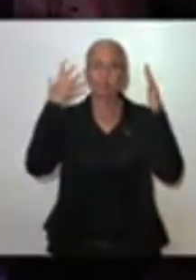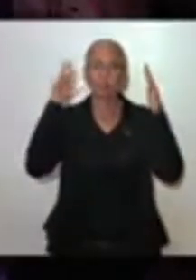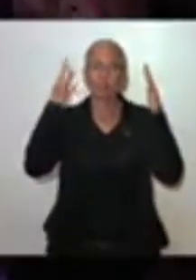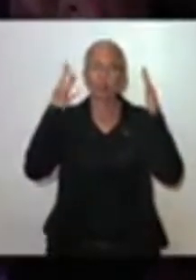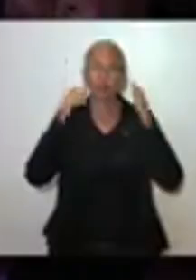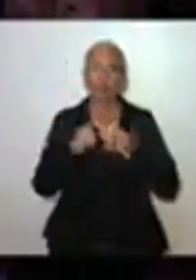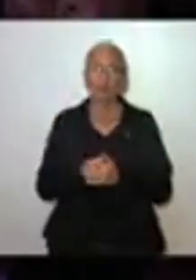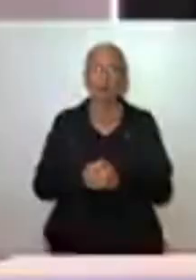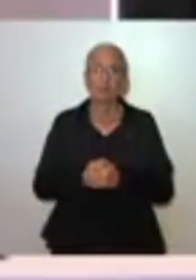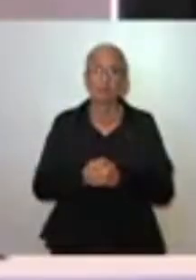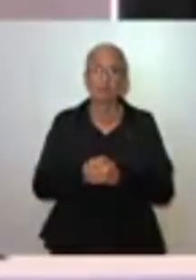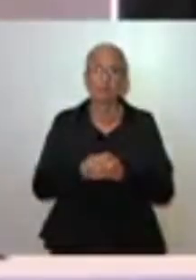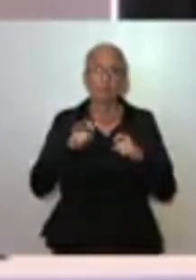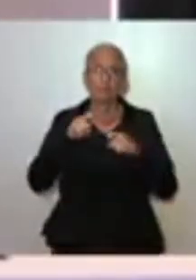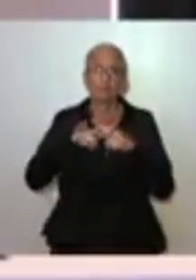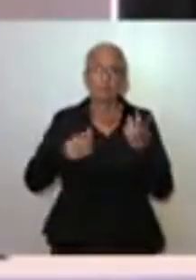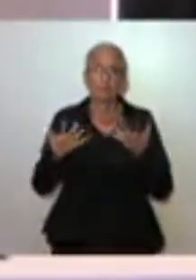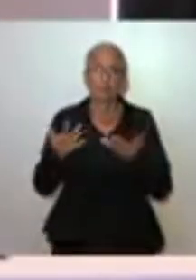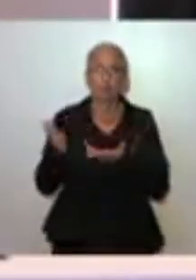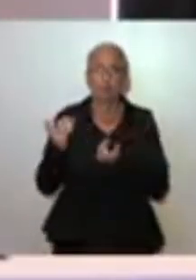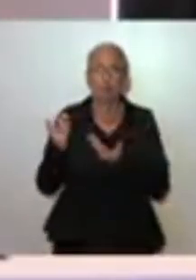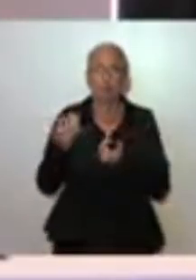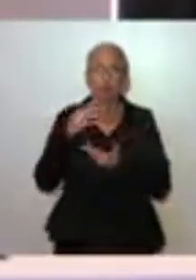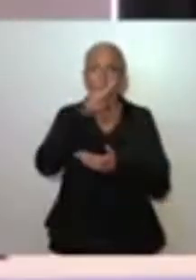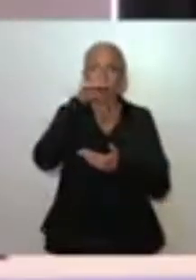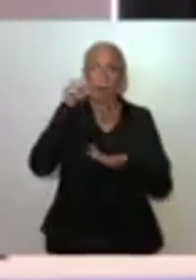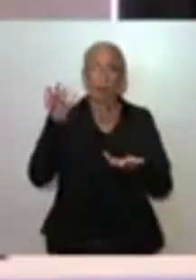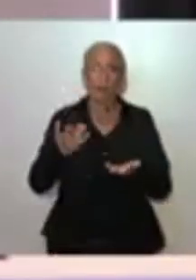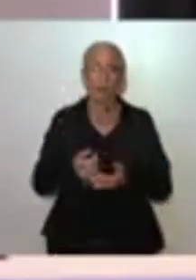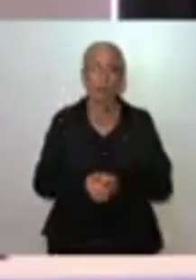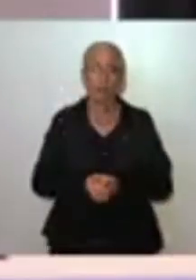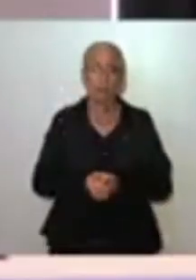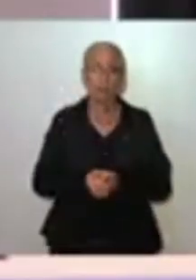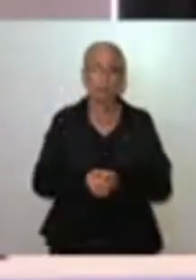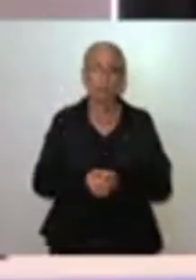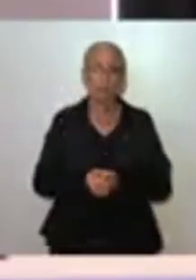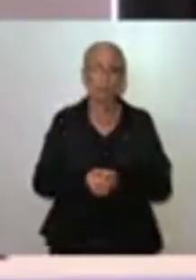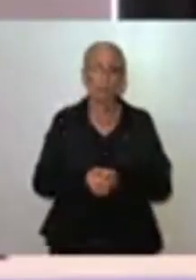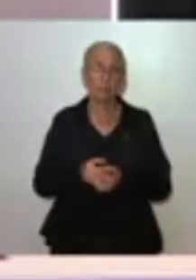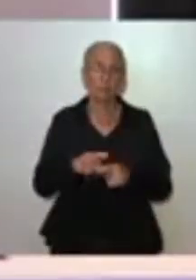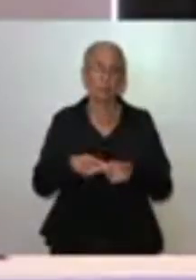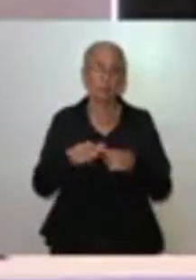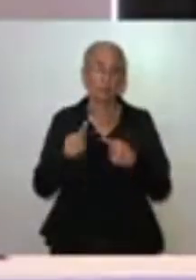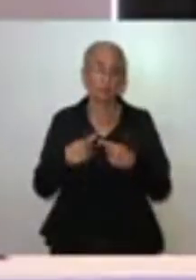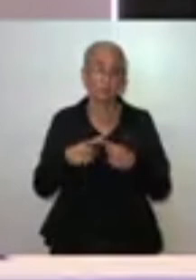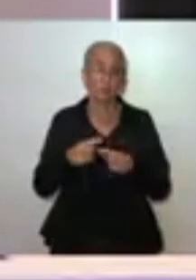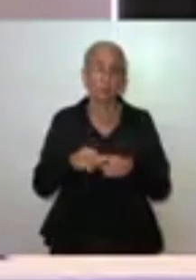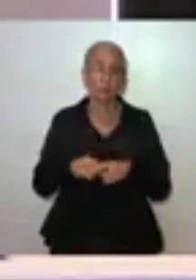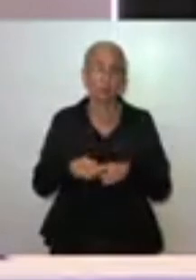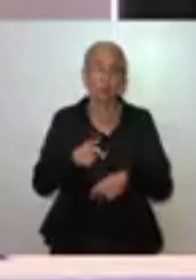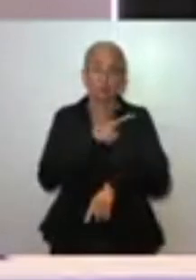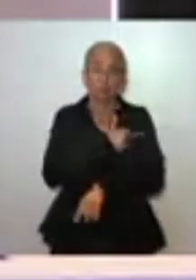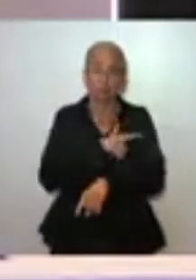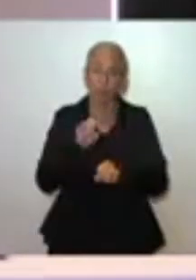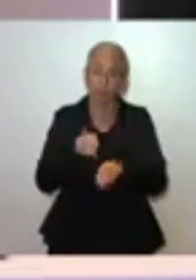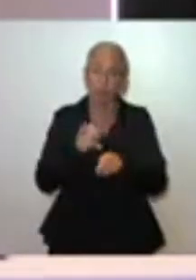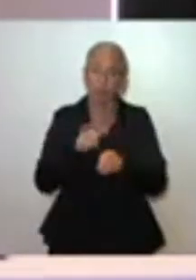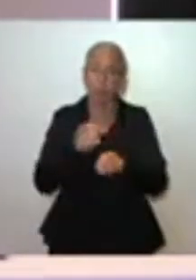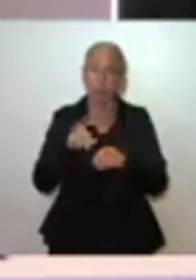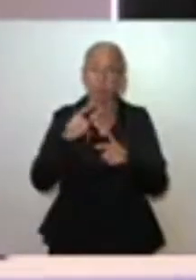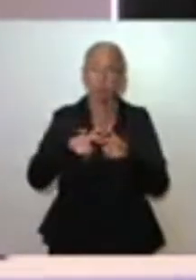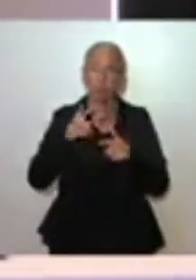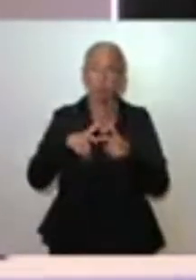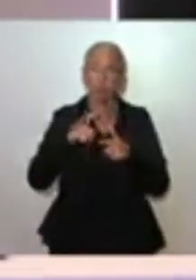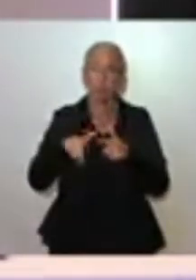é uma sexualidade pré-adolescente a portanto a educação no Brasil que tem esses problemas que